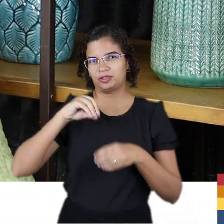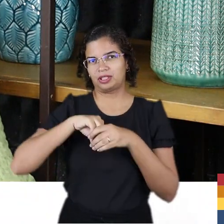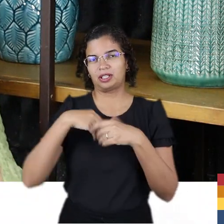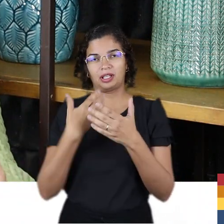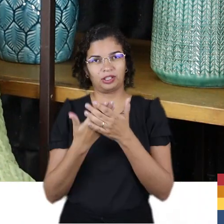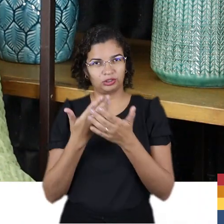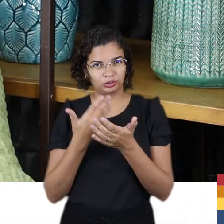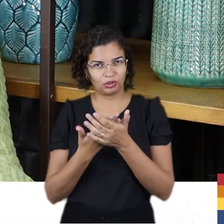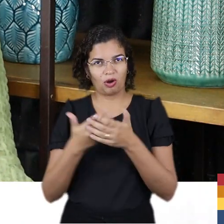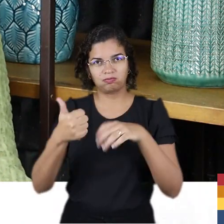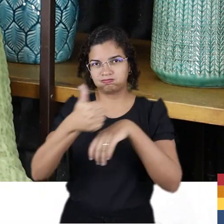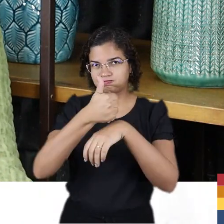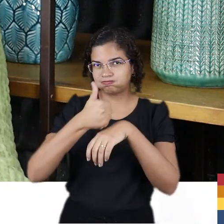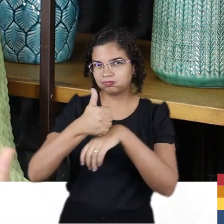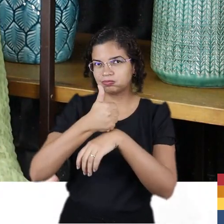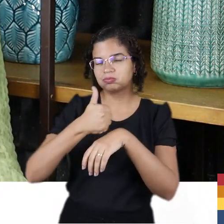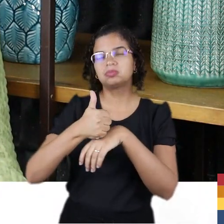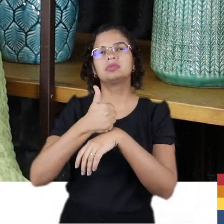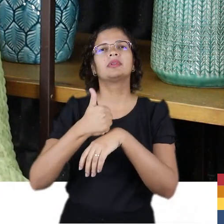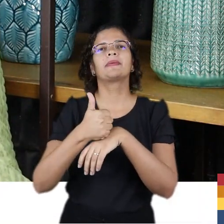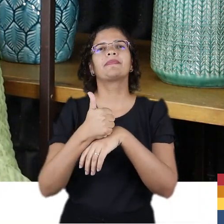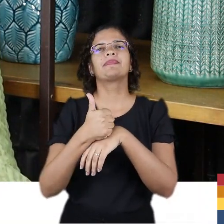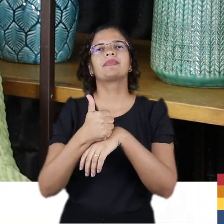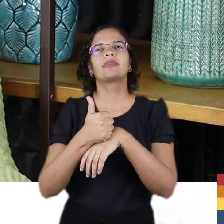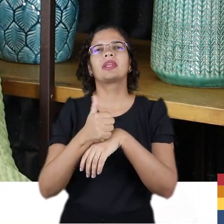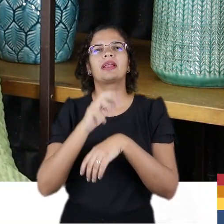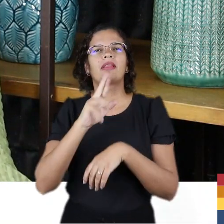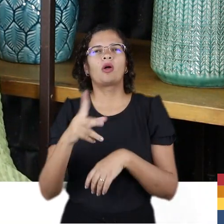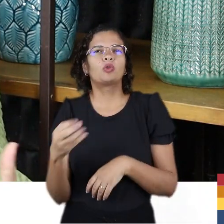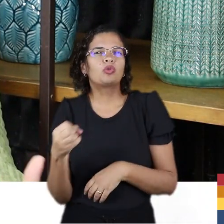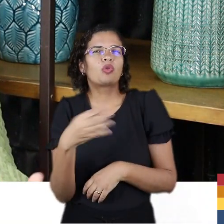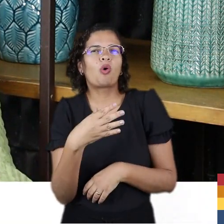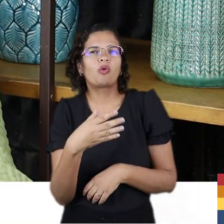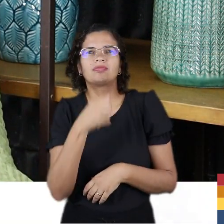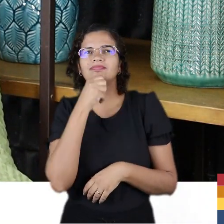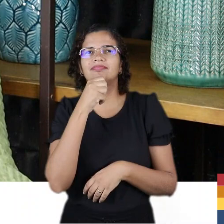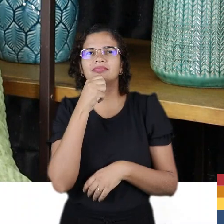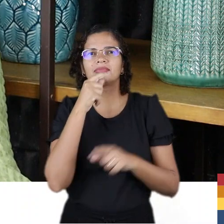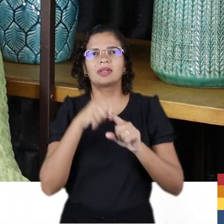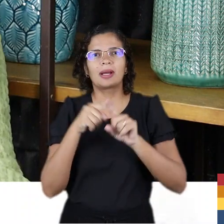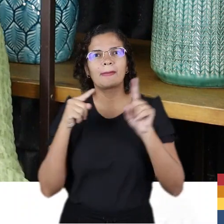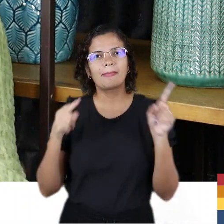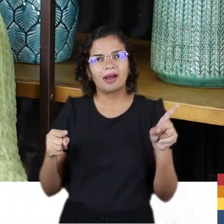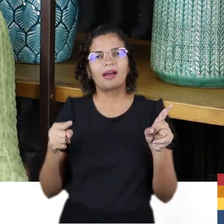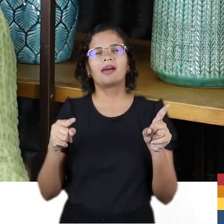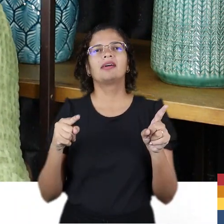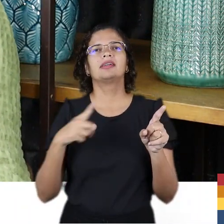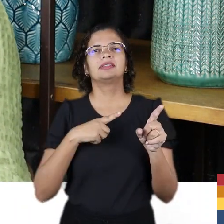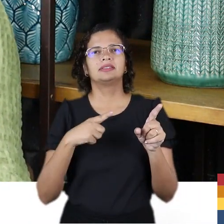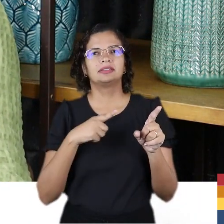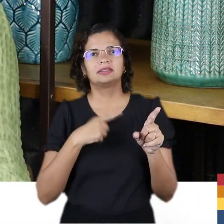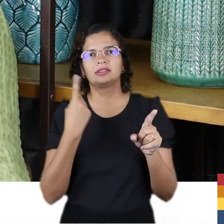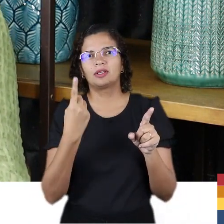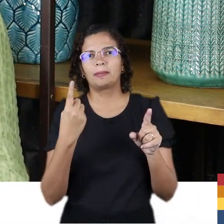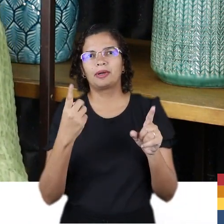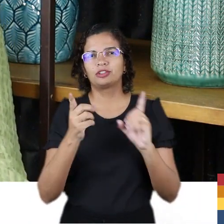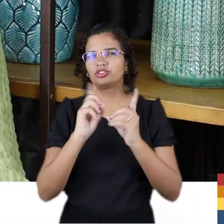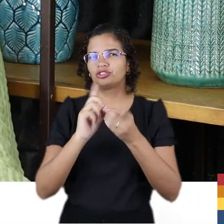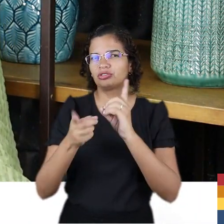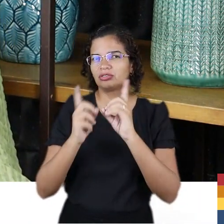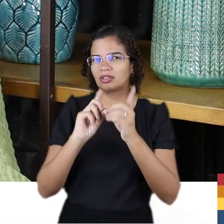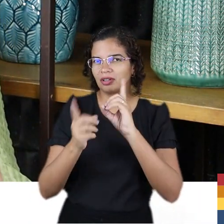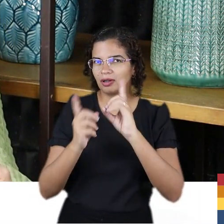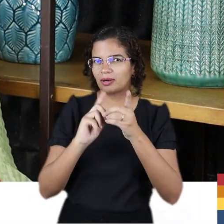nos fortalecer e apoiar pedagogicamente, né, como eu bem